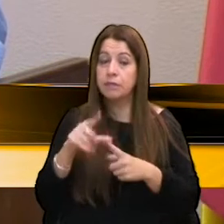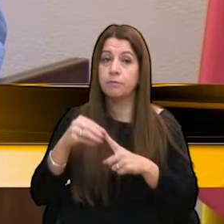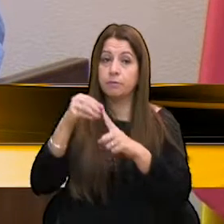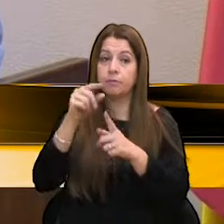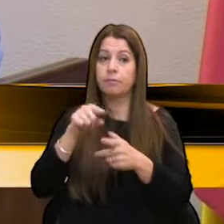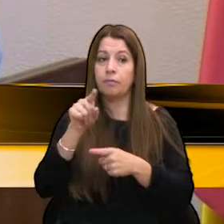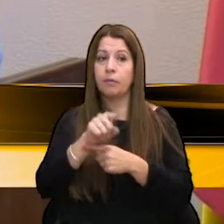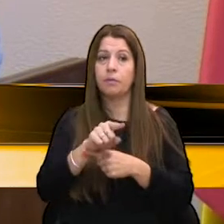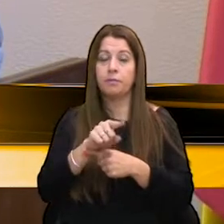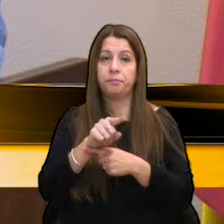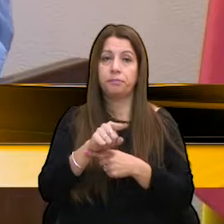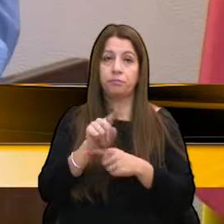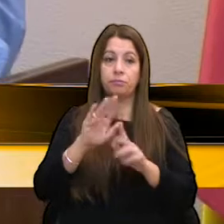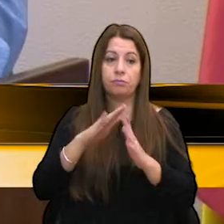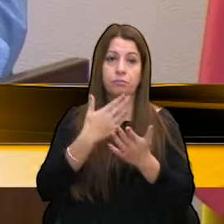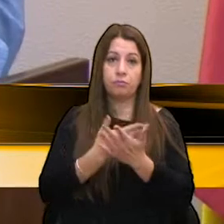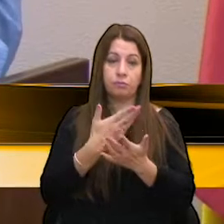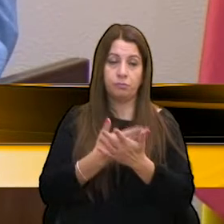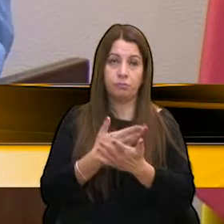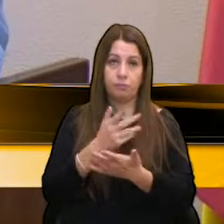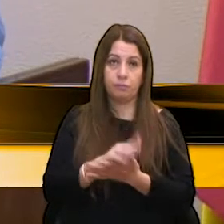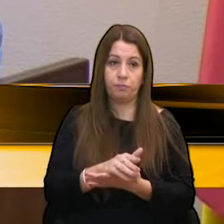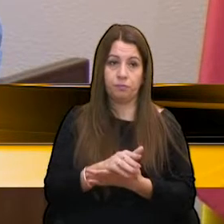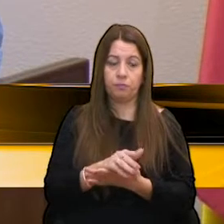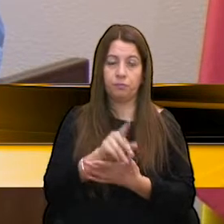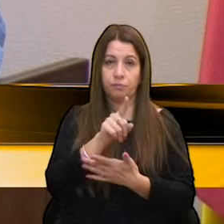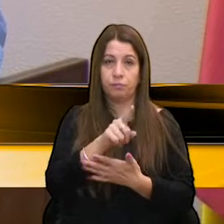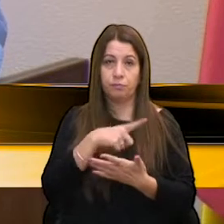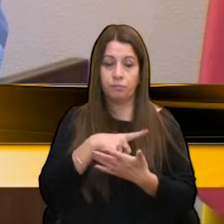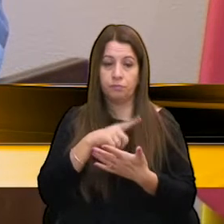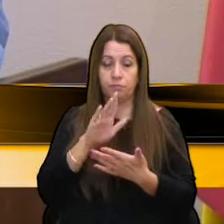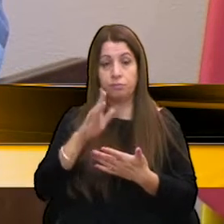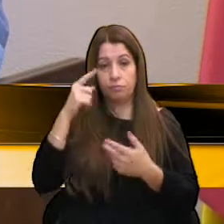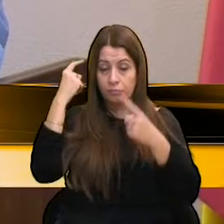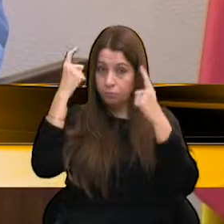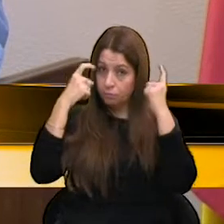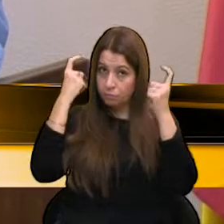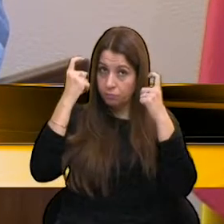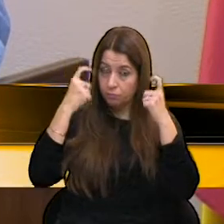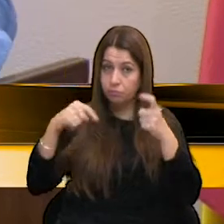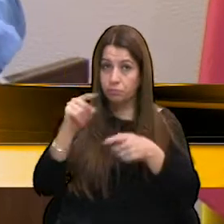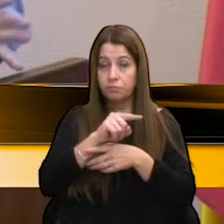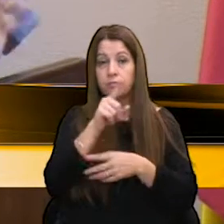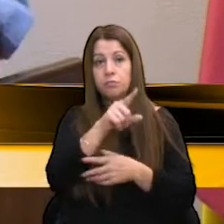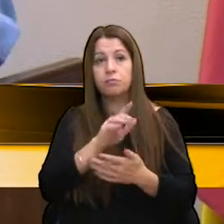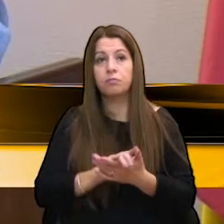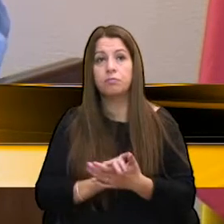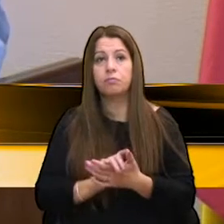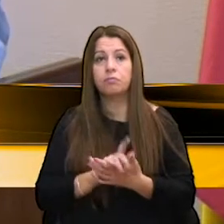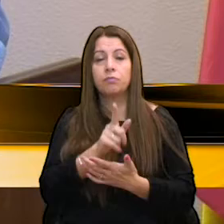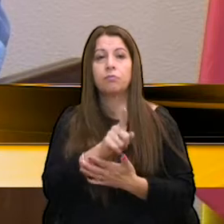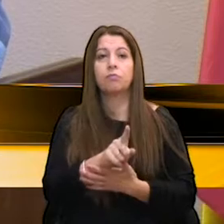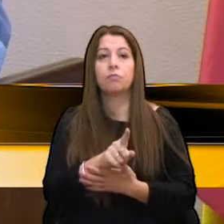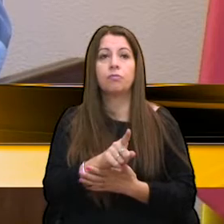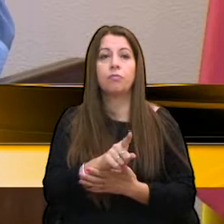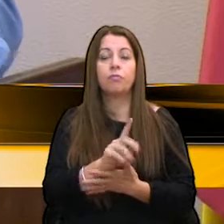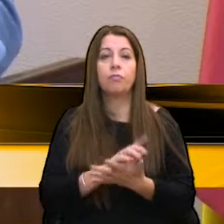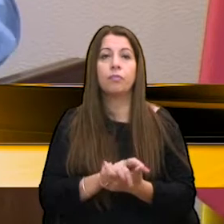preferenciais nas nossas escolas. Então, isso aí me deixa muito preocupado. Como que acontece isso